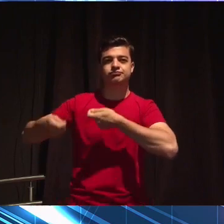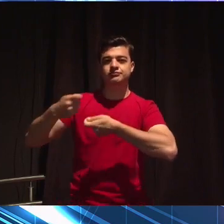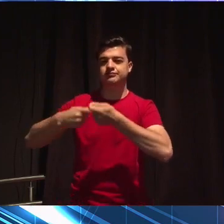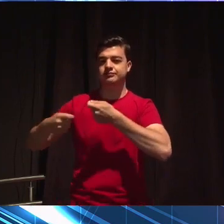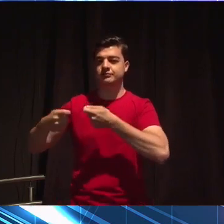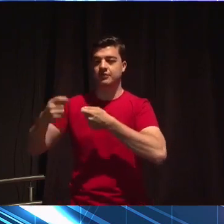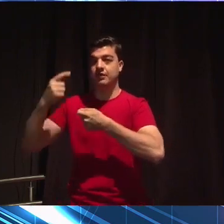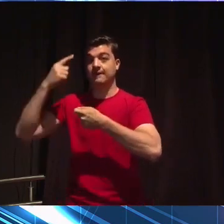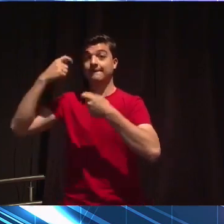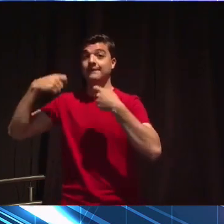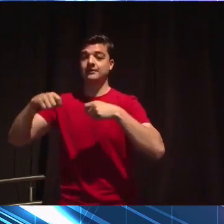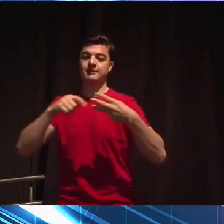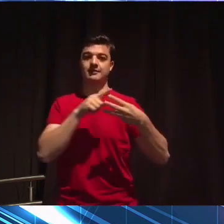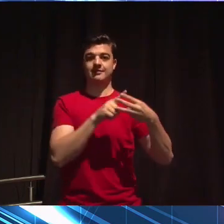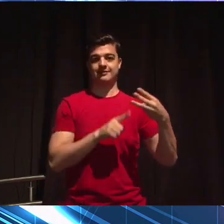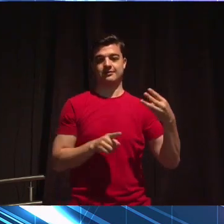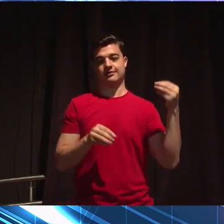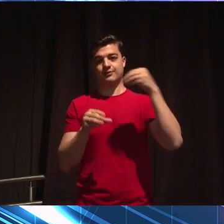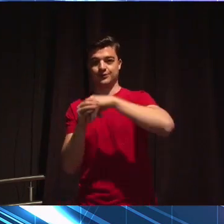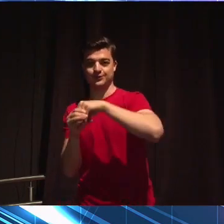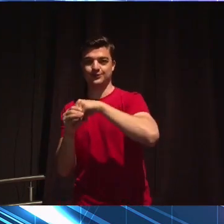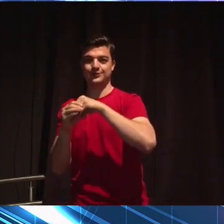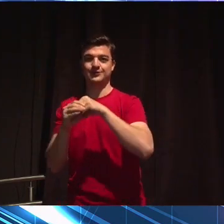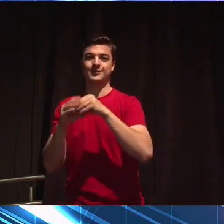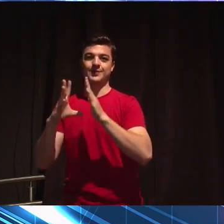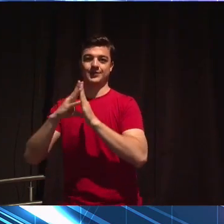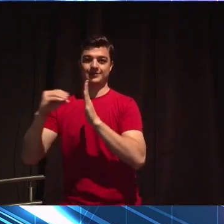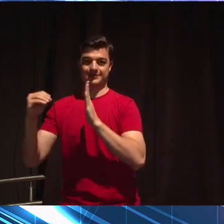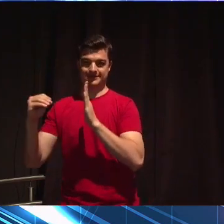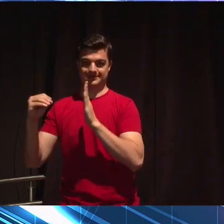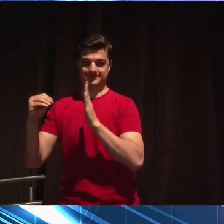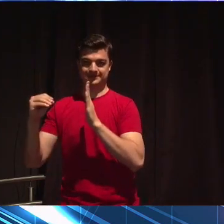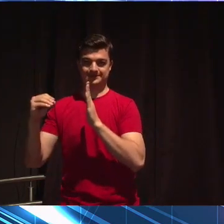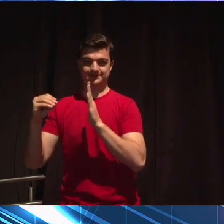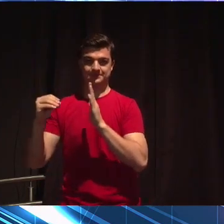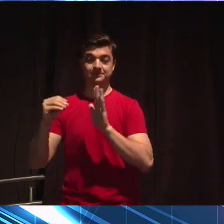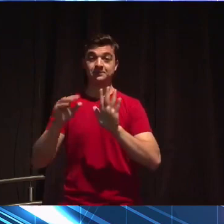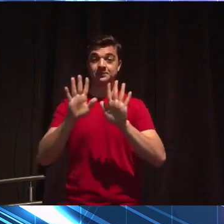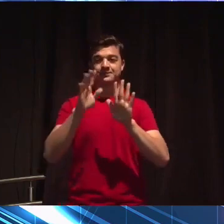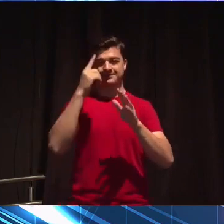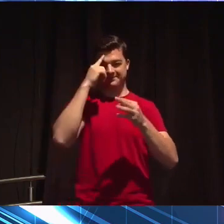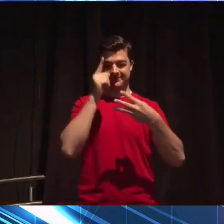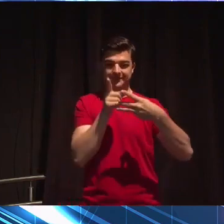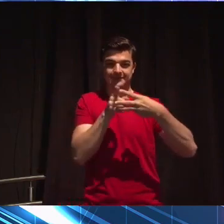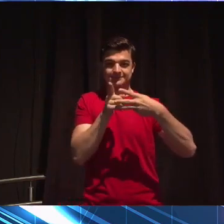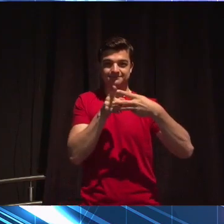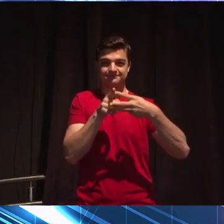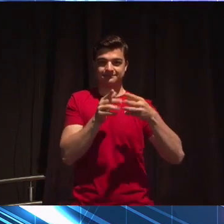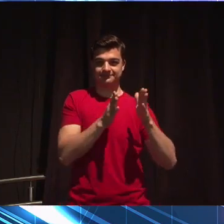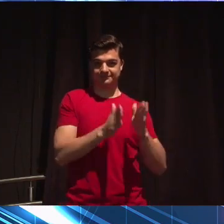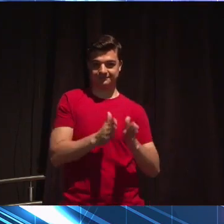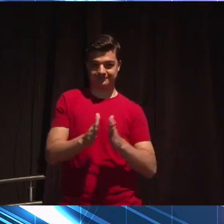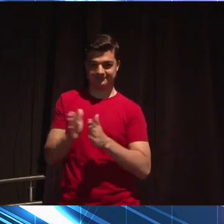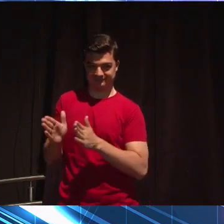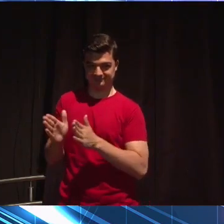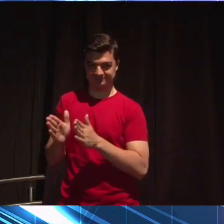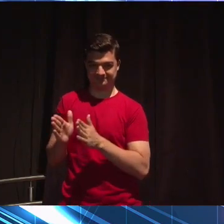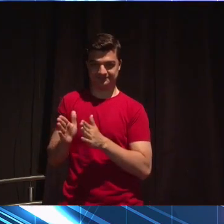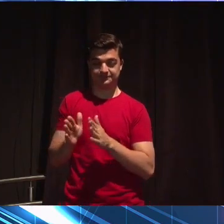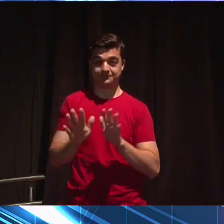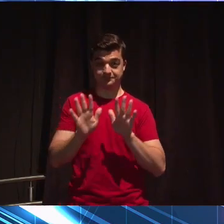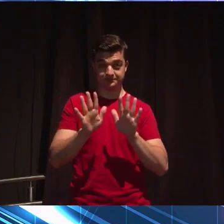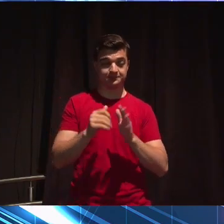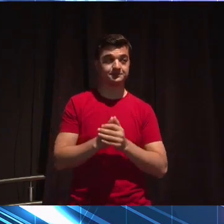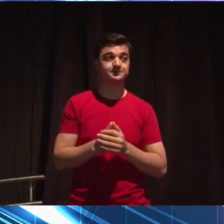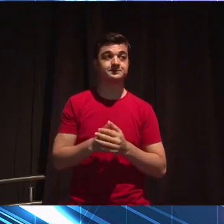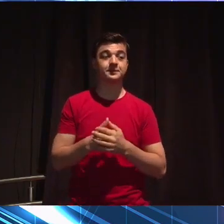desses 3 vetores. Vamos pensar um pouco mais junto. Tá? Vamos pensar um pouquinho em processamento. Cara, eu quero mostrar para vocês, a primeira provocação